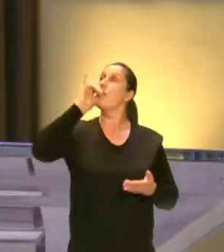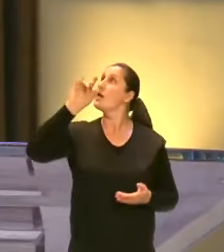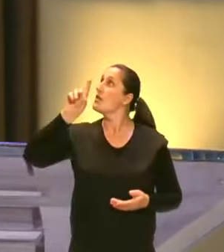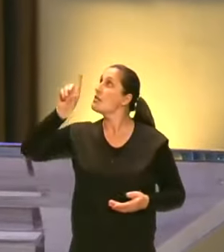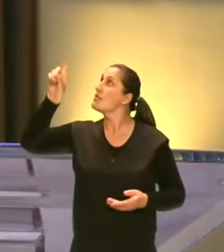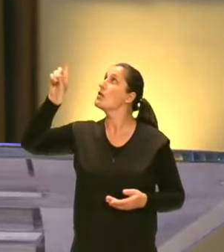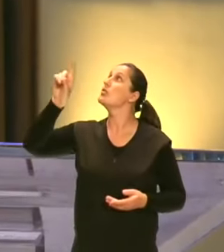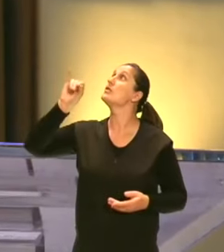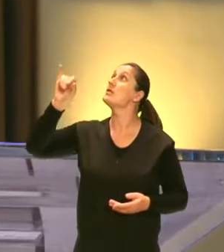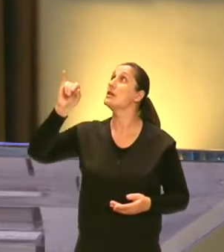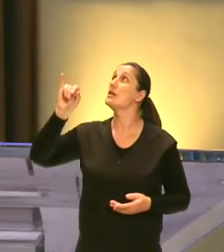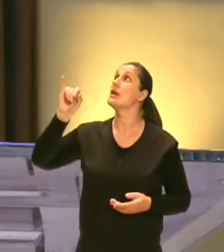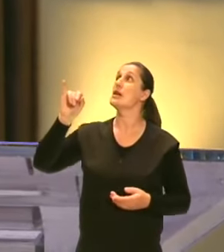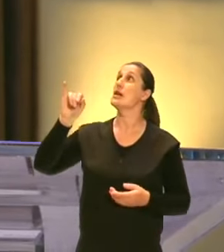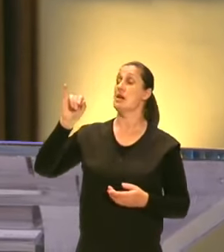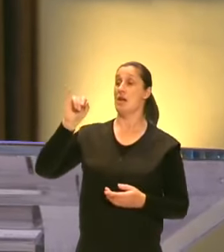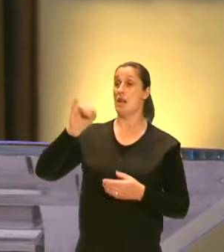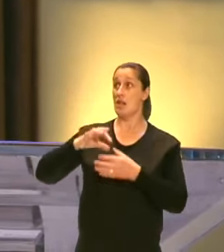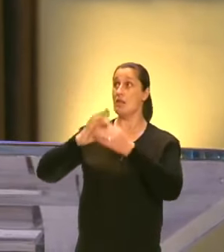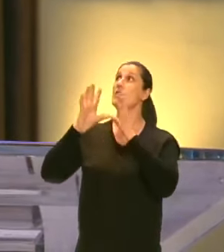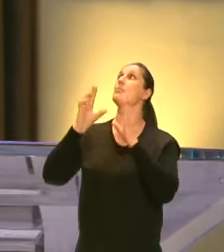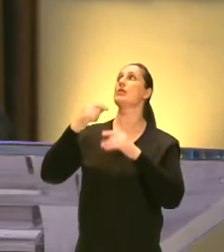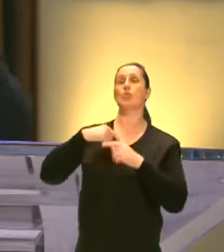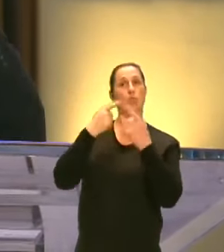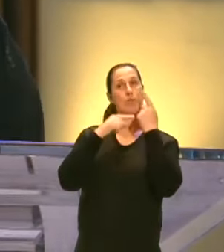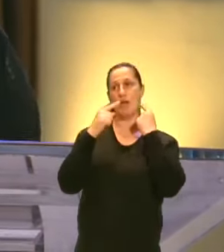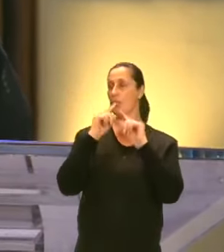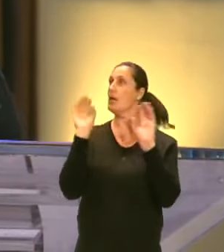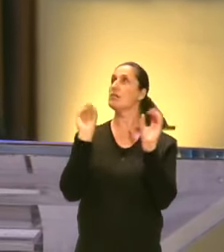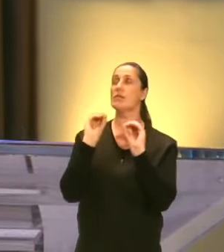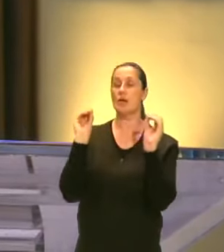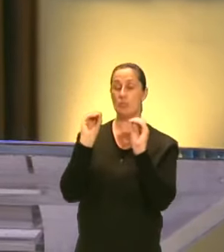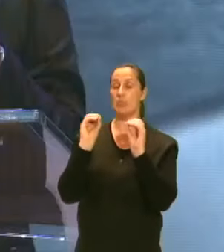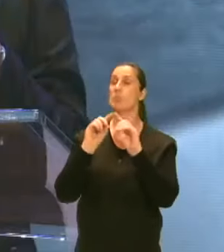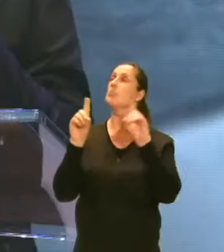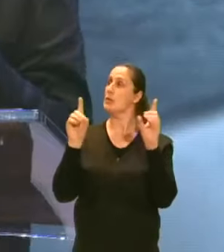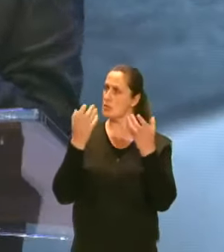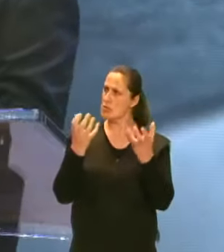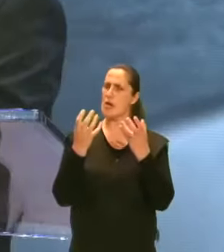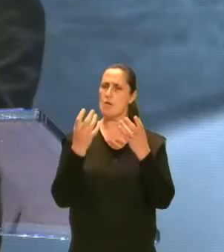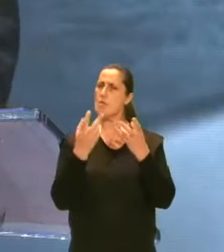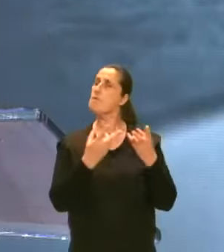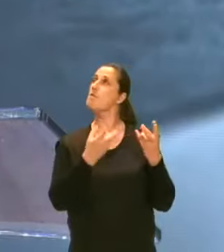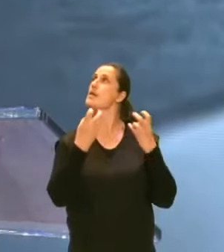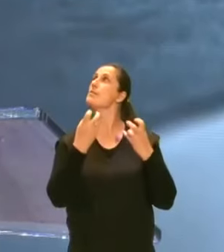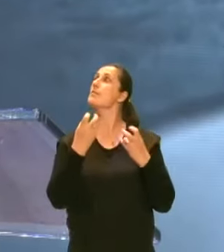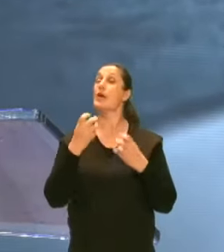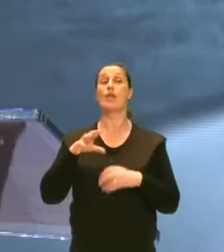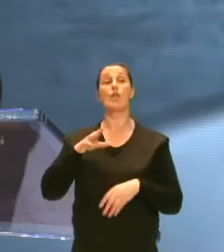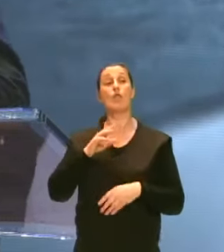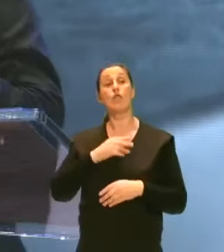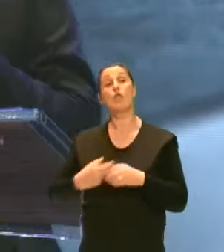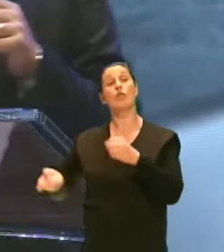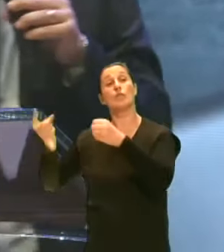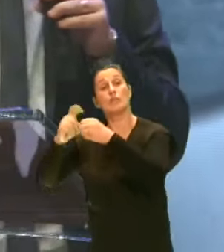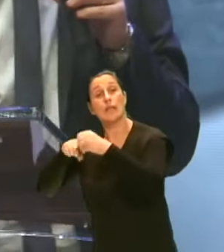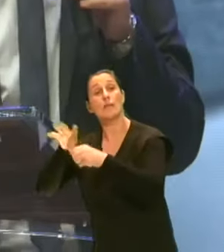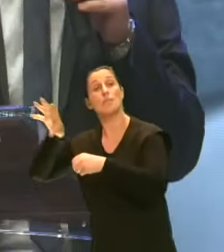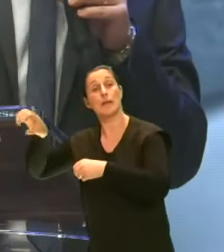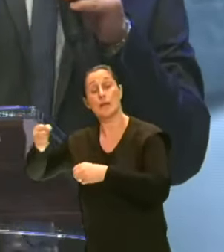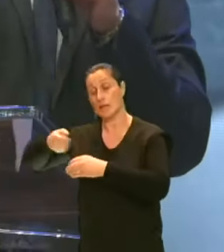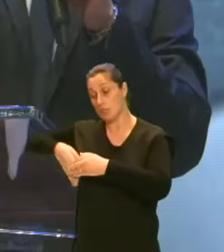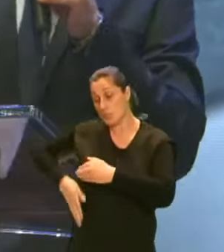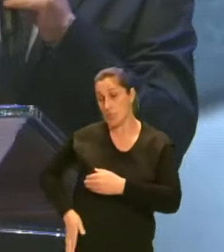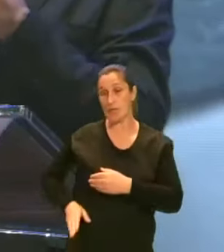que o Senhor está dando, eu não vou mais reclamar, mas eu quero ver. Que tipo de livramento é esse? Fui, peguei minha carteira, entrei de volta no